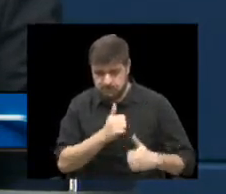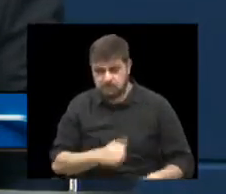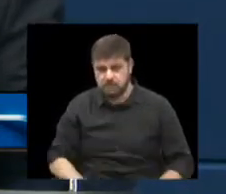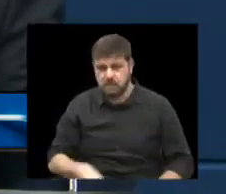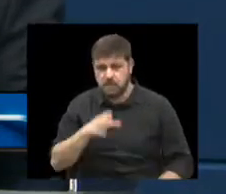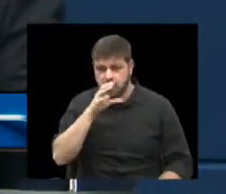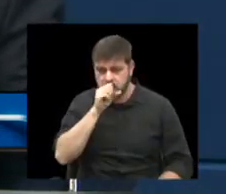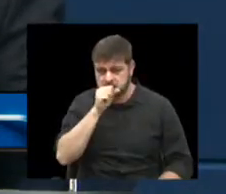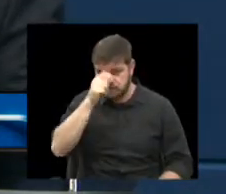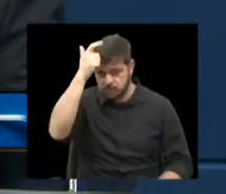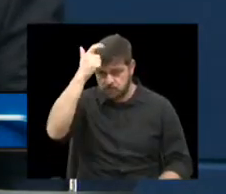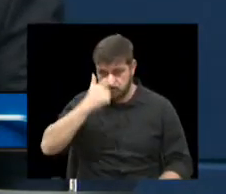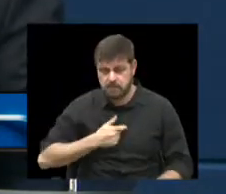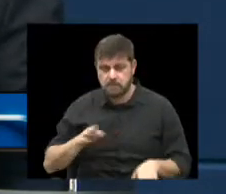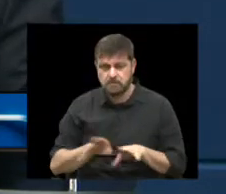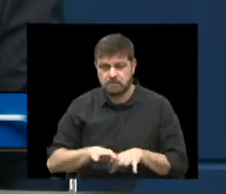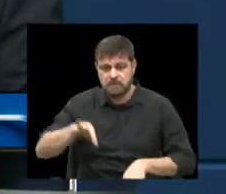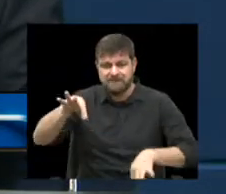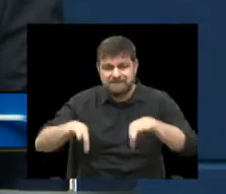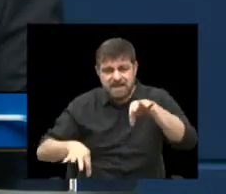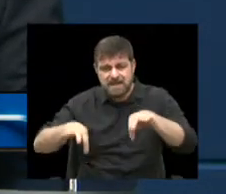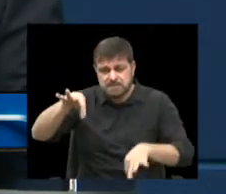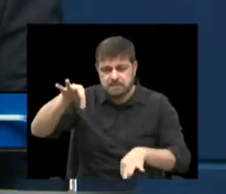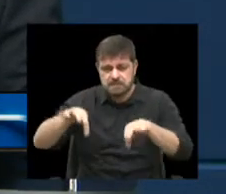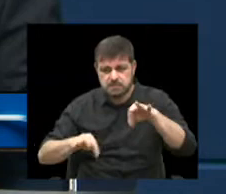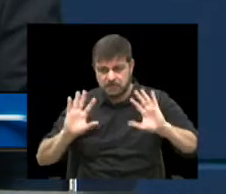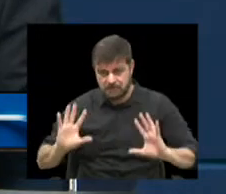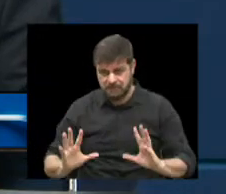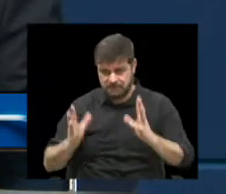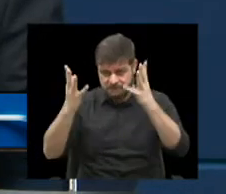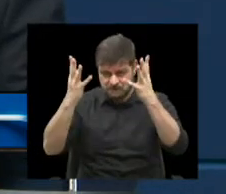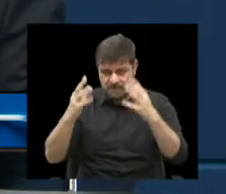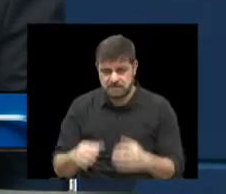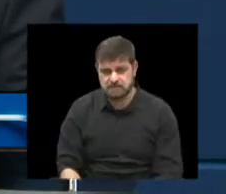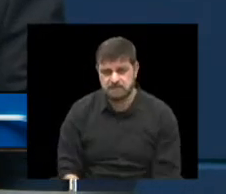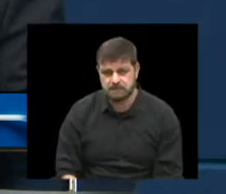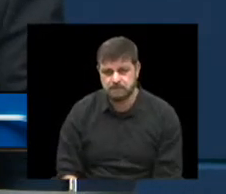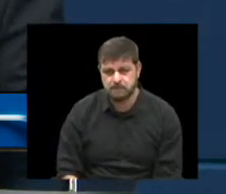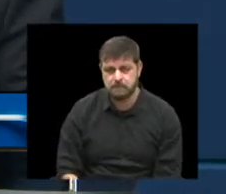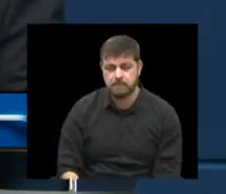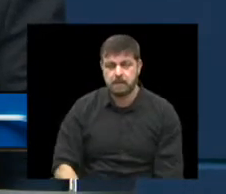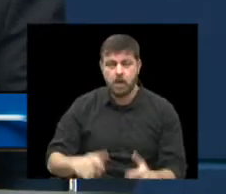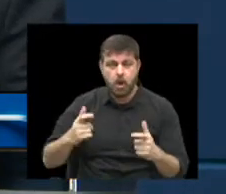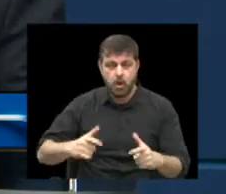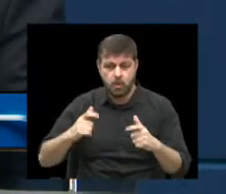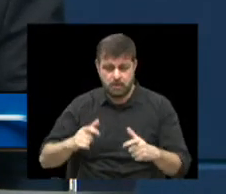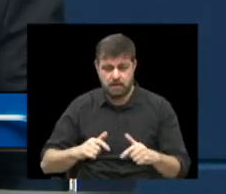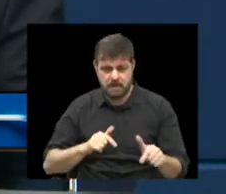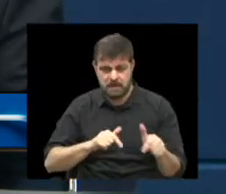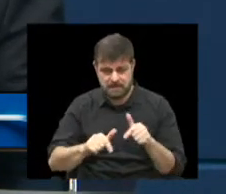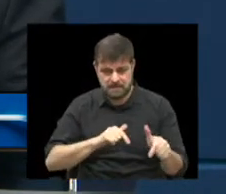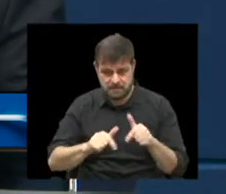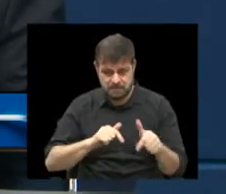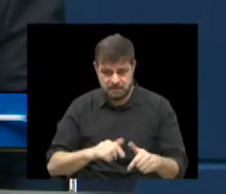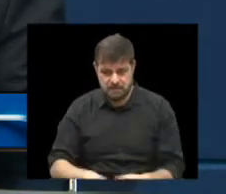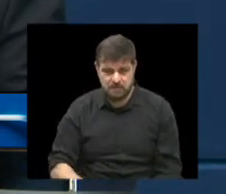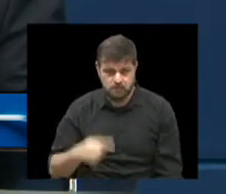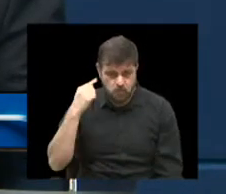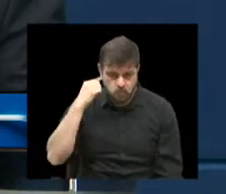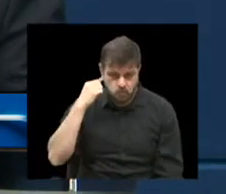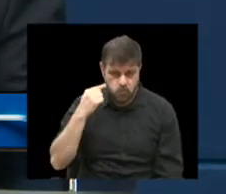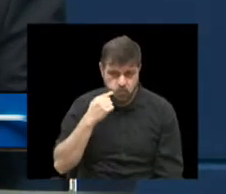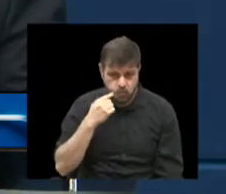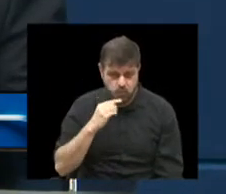estive também na festa junina do Instituto Educacional Dona Carminha, lá na Vila Lemos. Parabéns